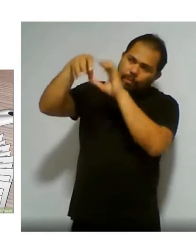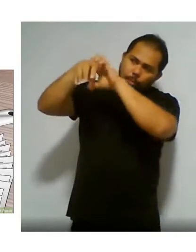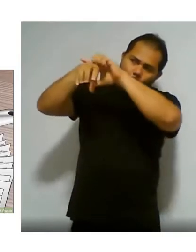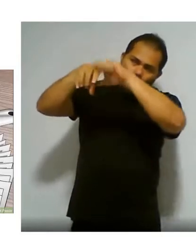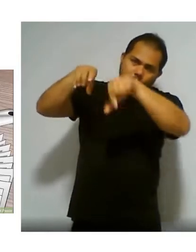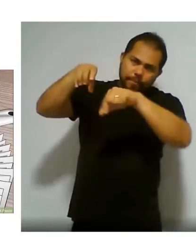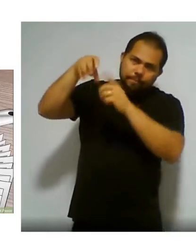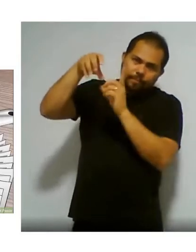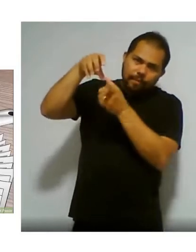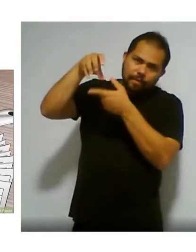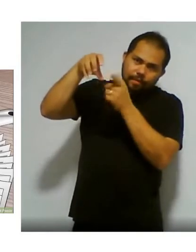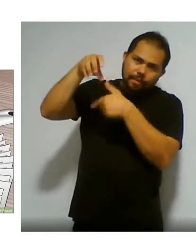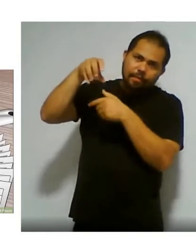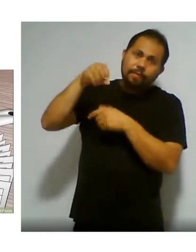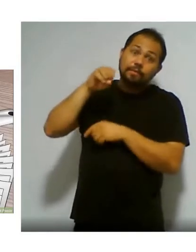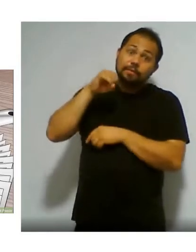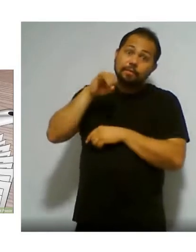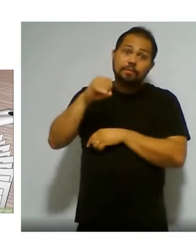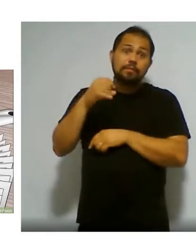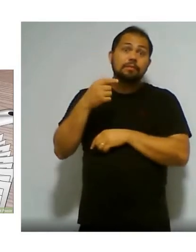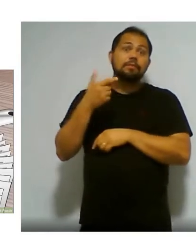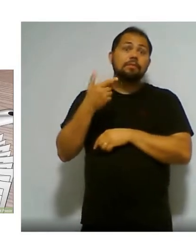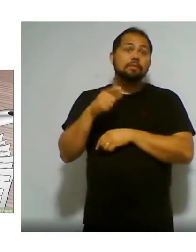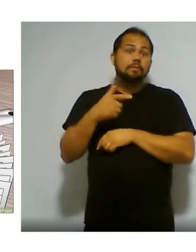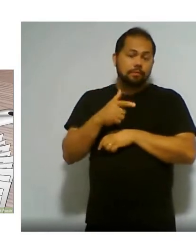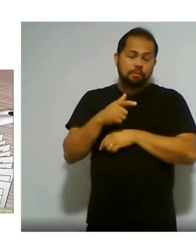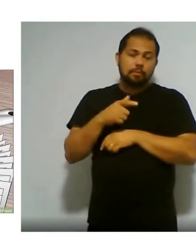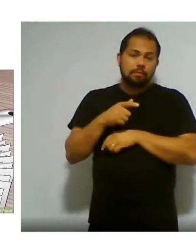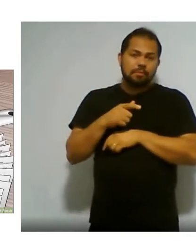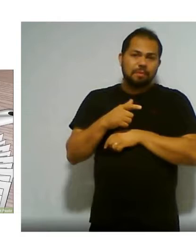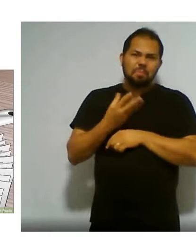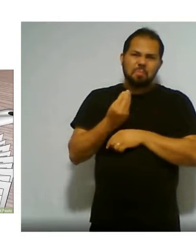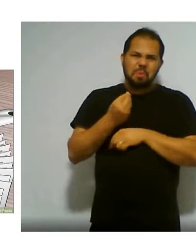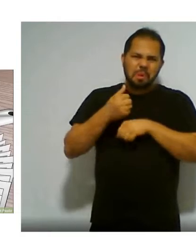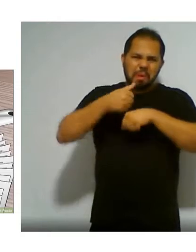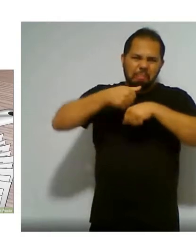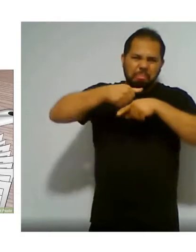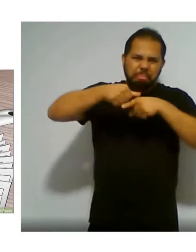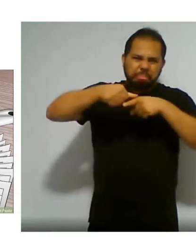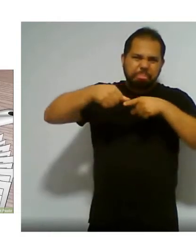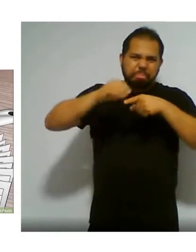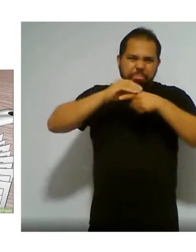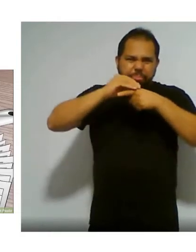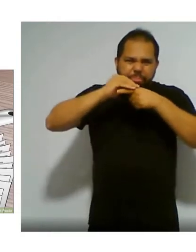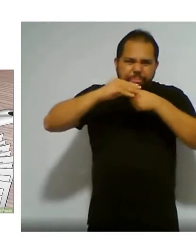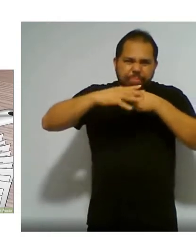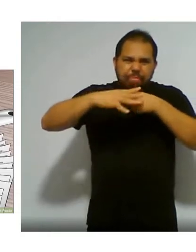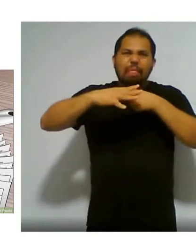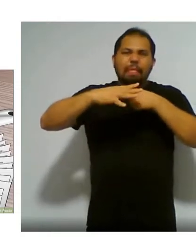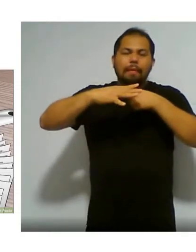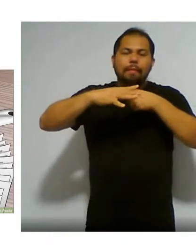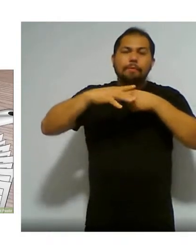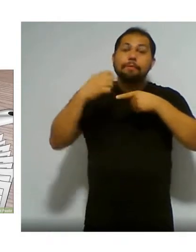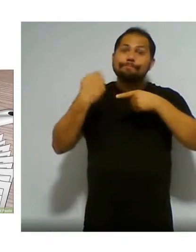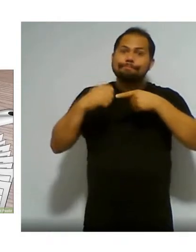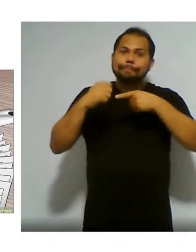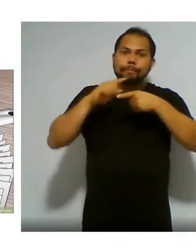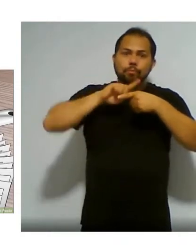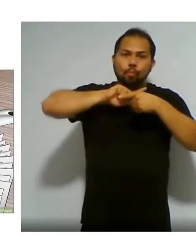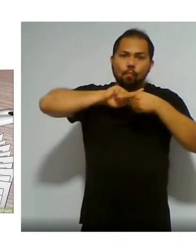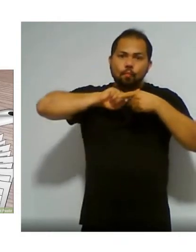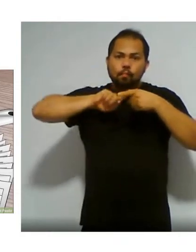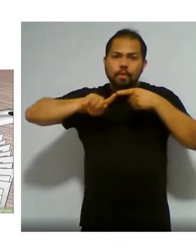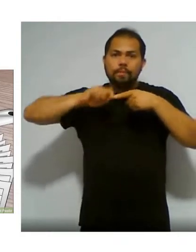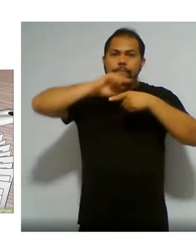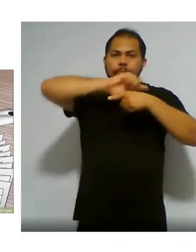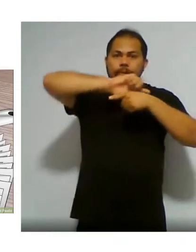Caso haja excesso, né, como eu comentei aqui, ó, se tiver pasta térmica saindo, você pode tirar também esse excesso com um paninho aqui. E não é, sem precisar remover